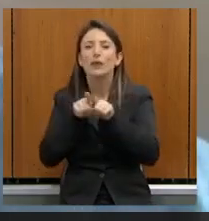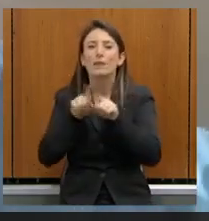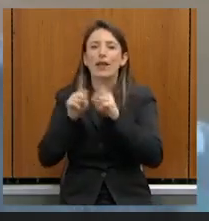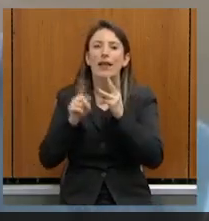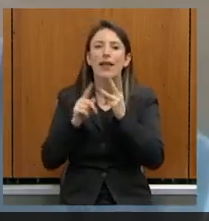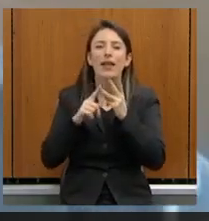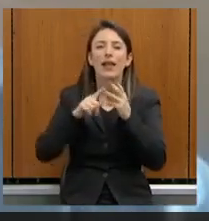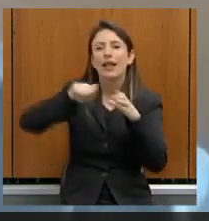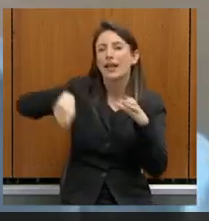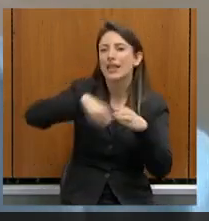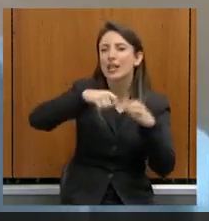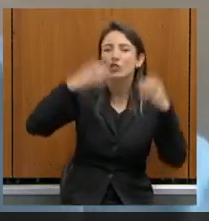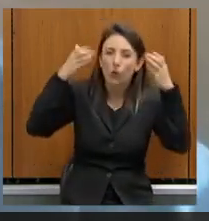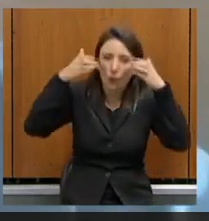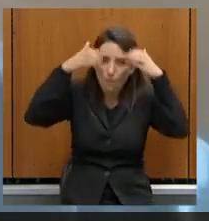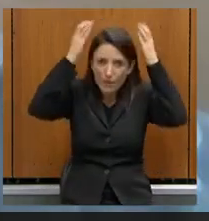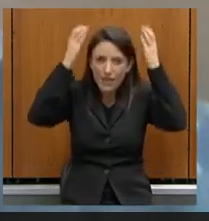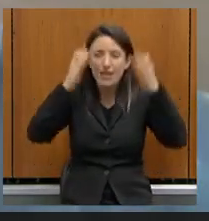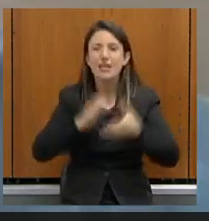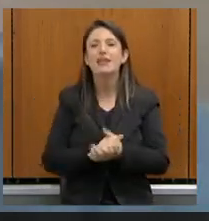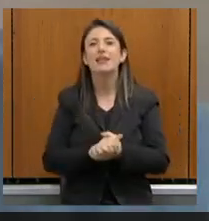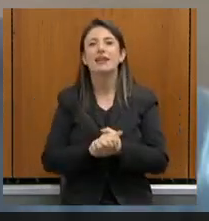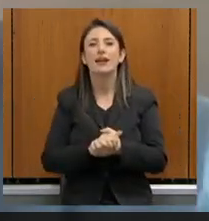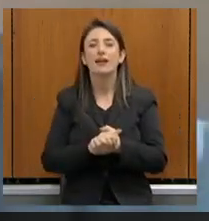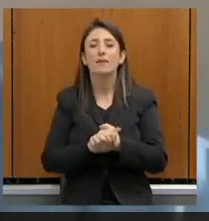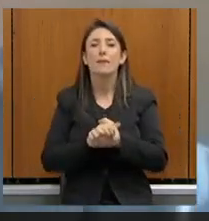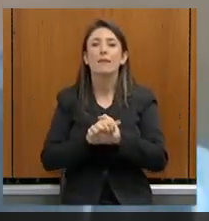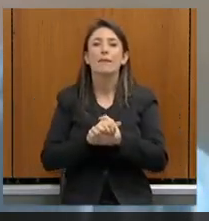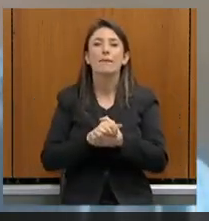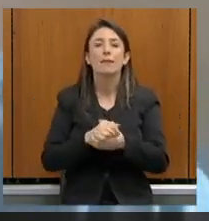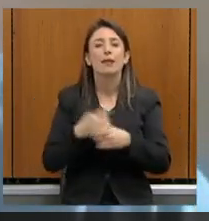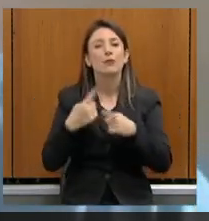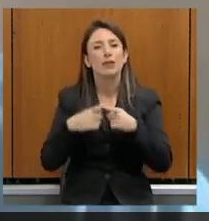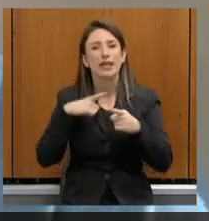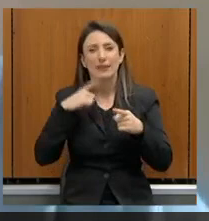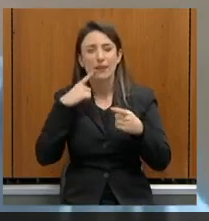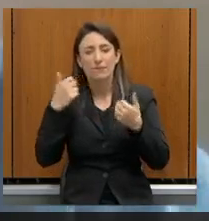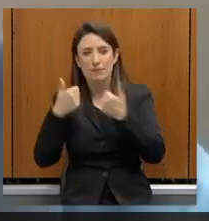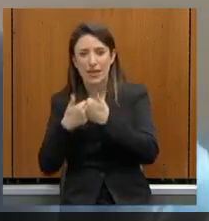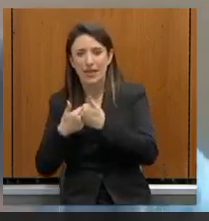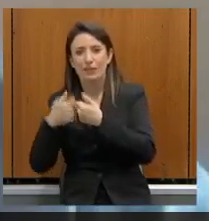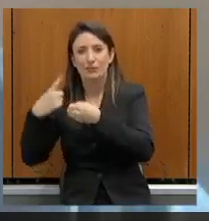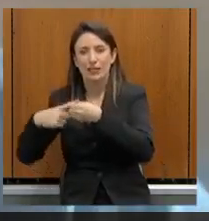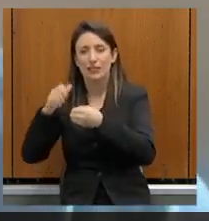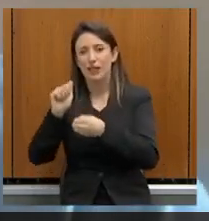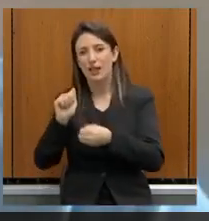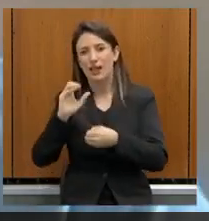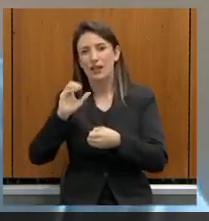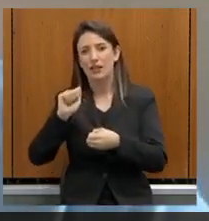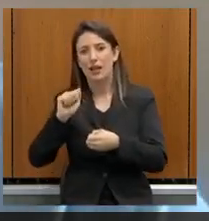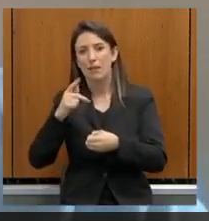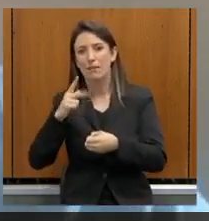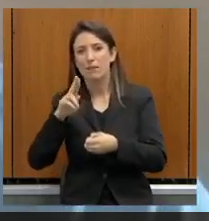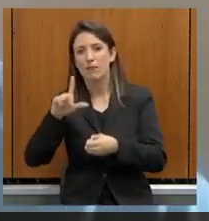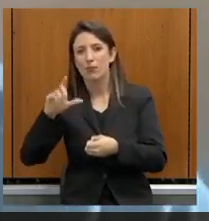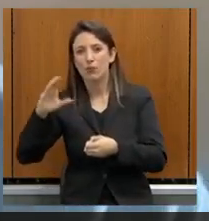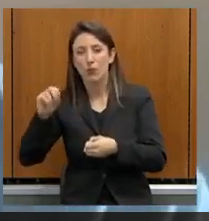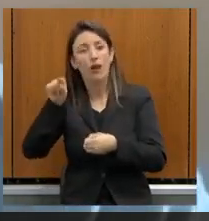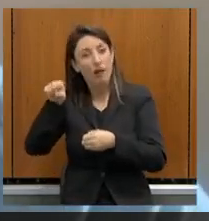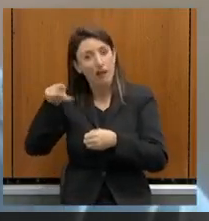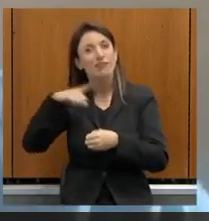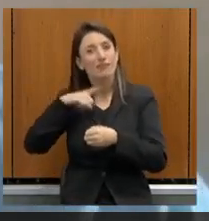que também está vindo, porque aqui em Piacatuba, que é pertinho da nossa cidade, tem o Festival